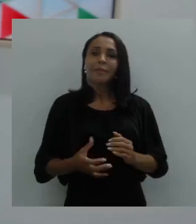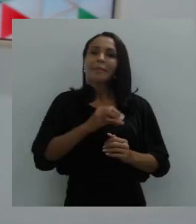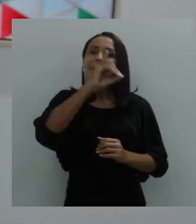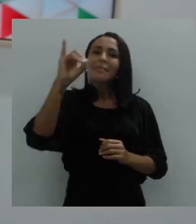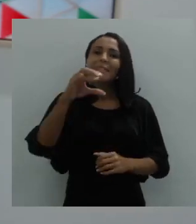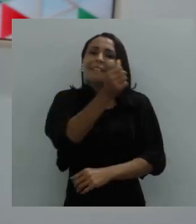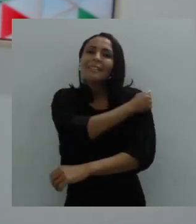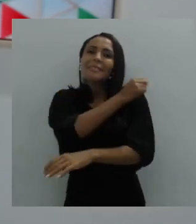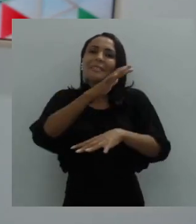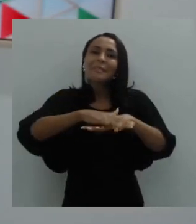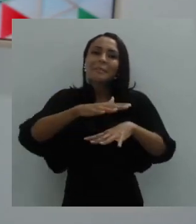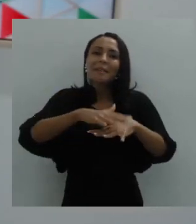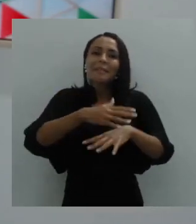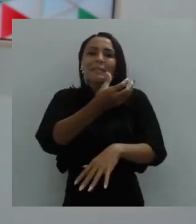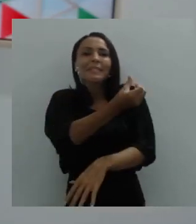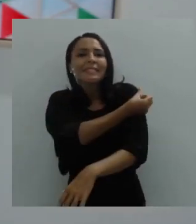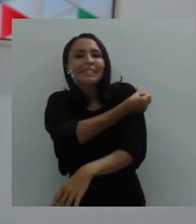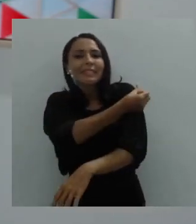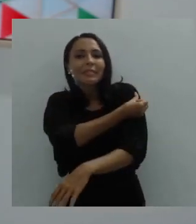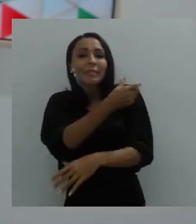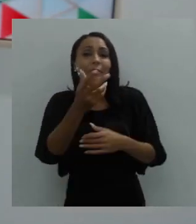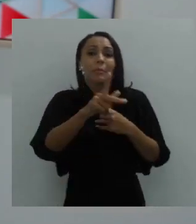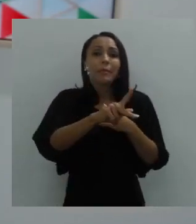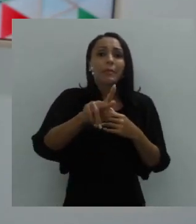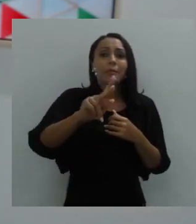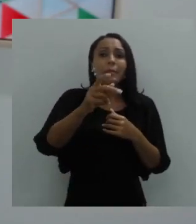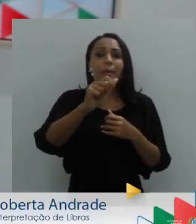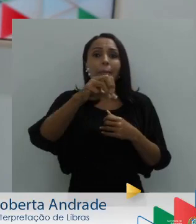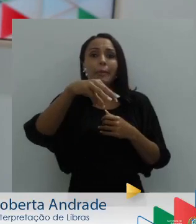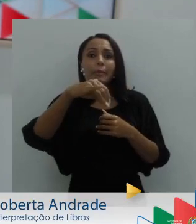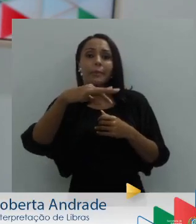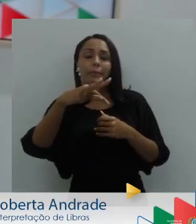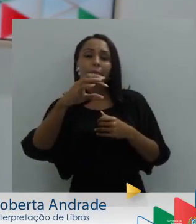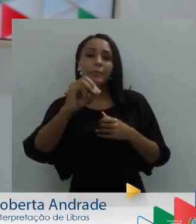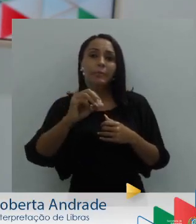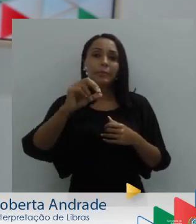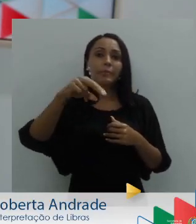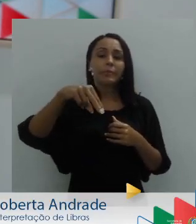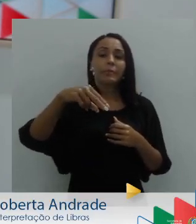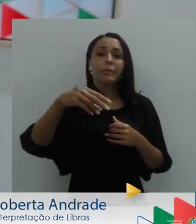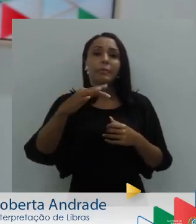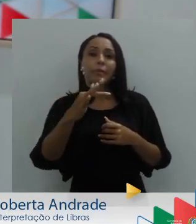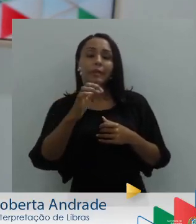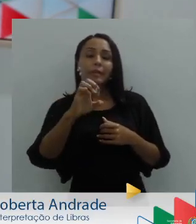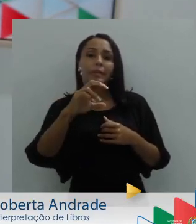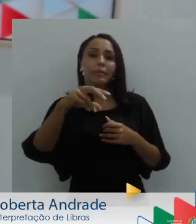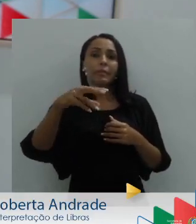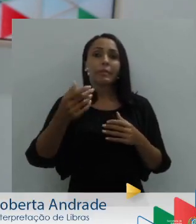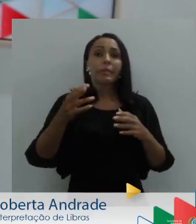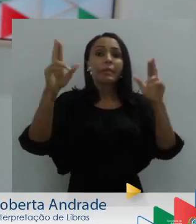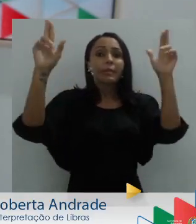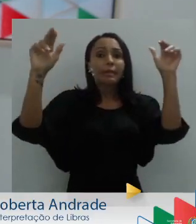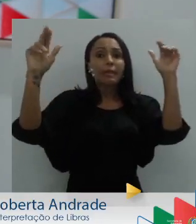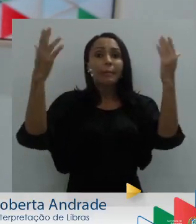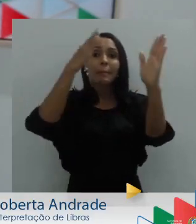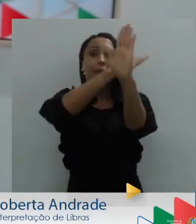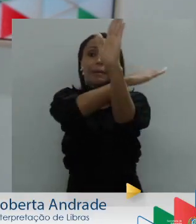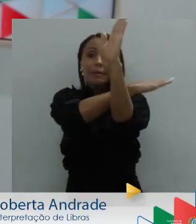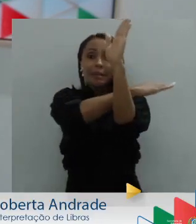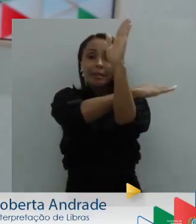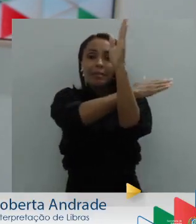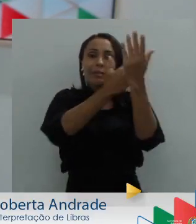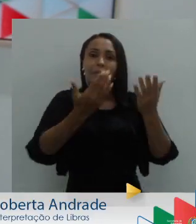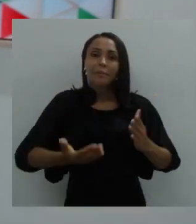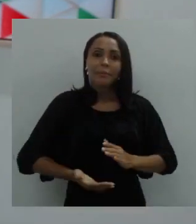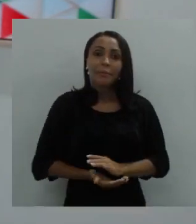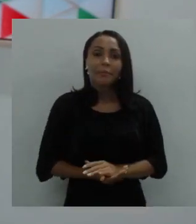Olá, estudantes de matemática do sexto ano. Eu sou o professor Anilton Fernandes, da Escola Barão do Bonito, e o tema da nossa aula de hoje se chama Plano